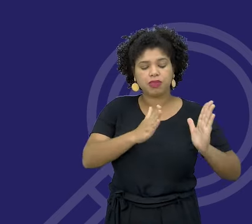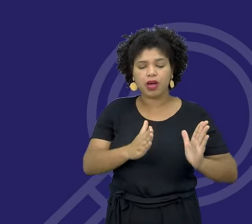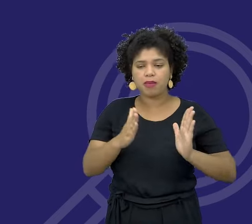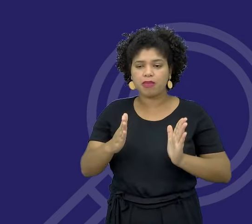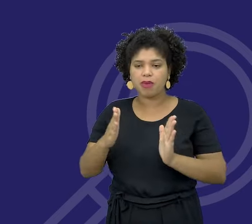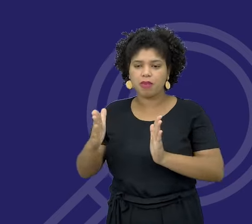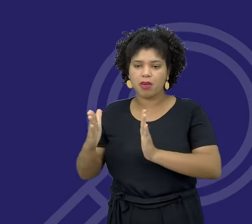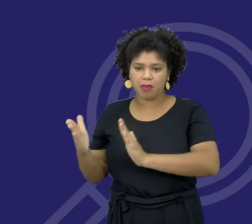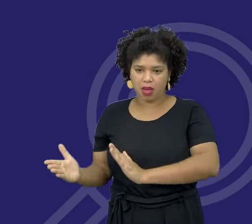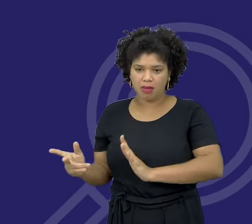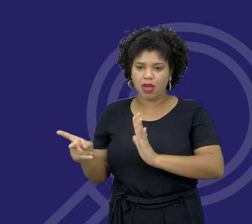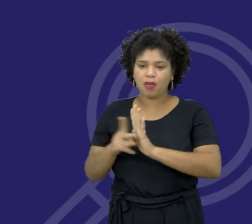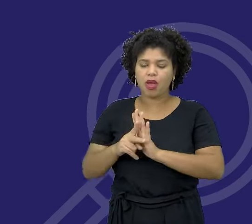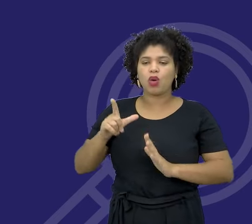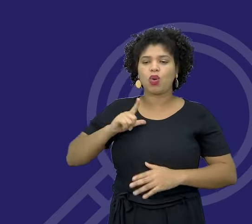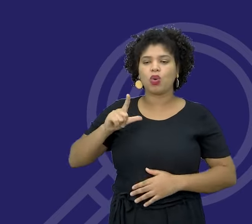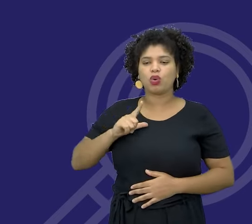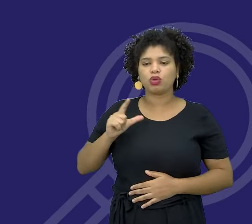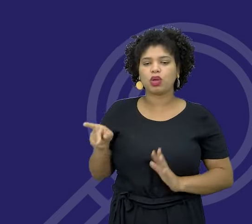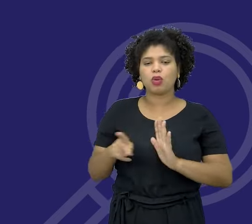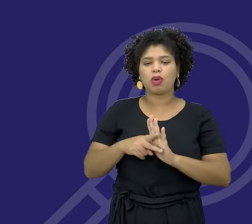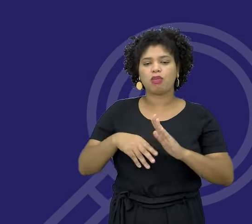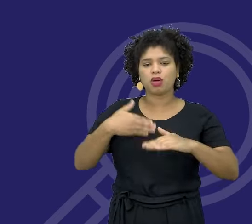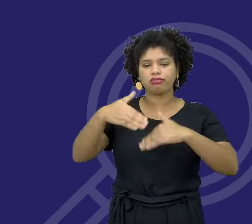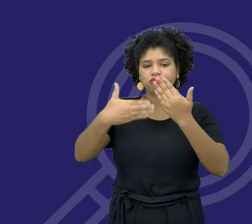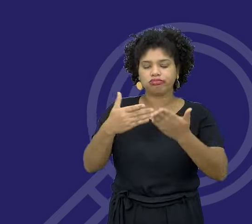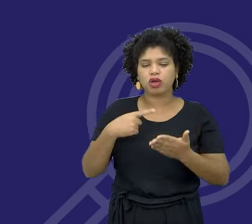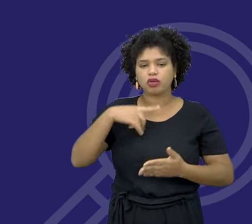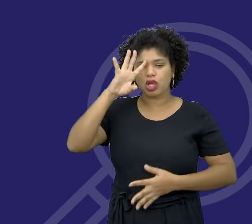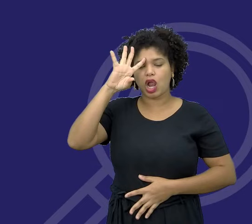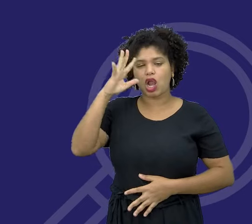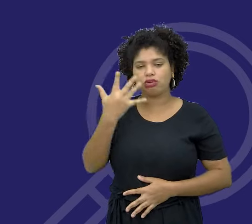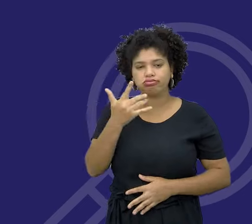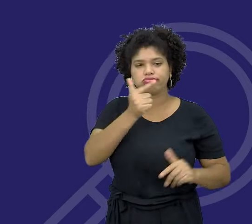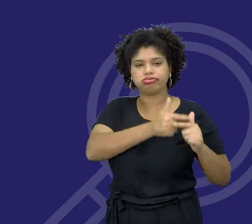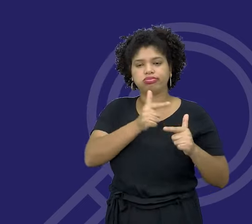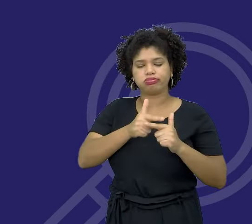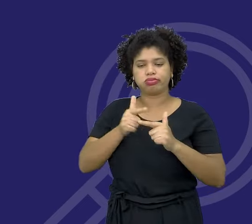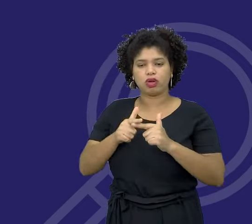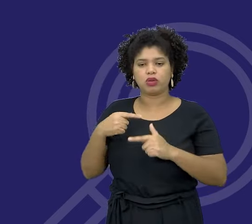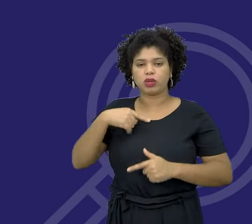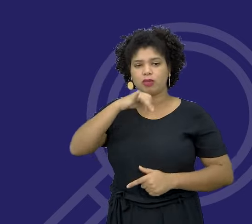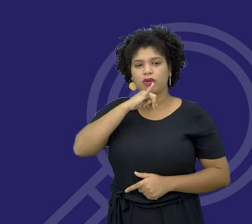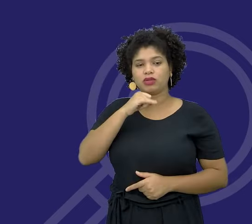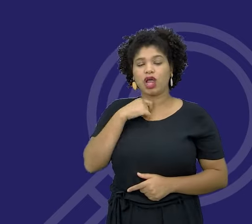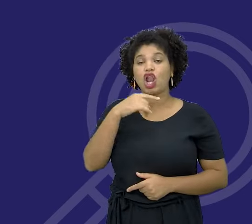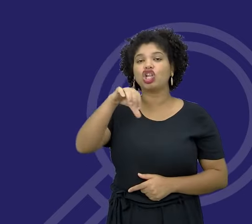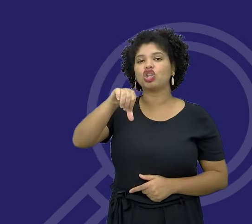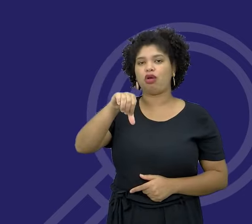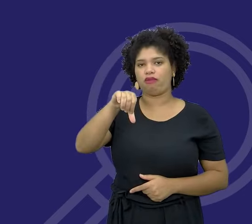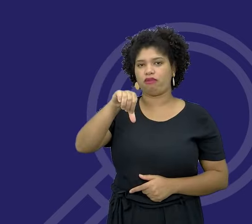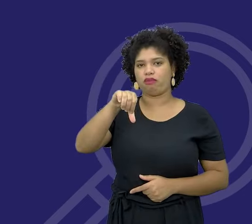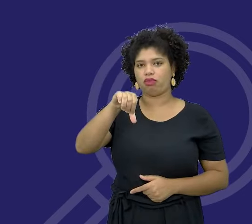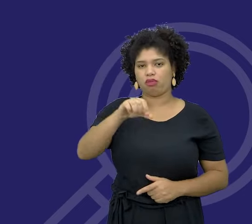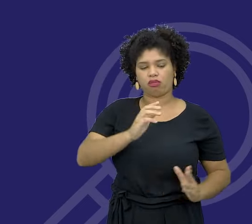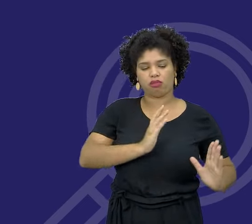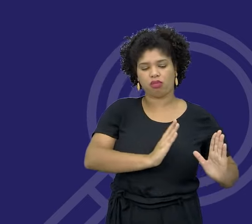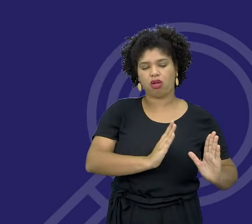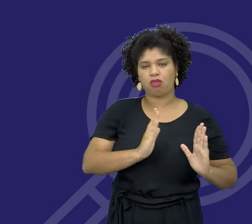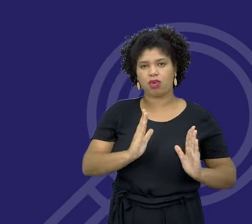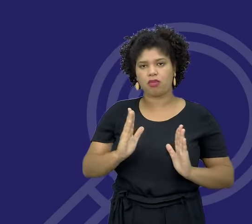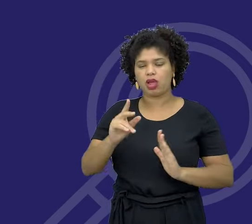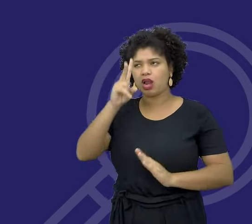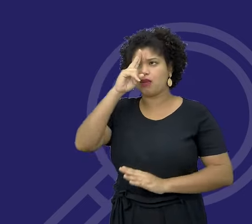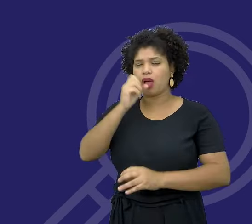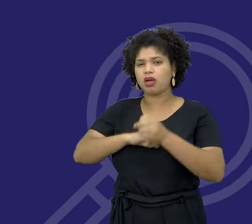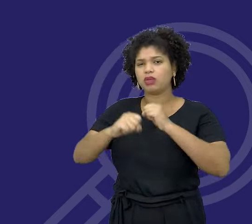etapas, né, desse processo de resolução de problemas, né? Agora nós temos 9 etapas, né? O ano